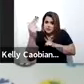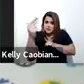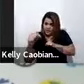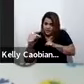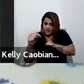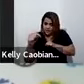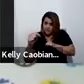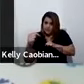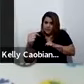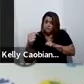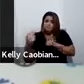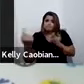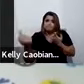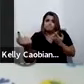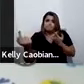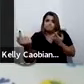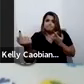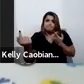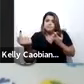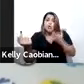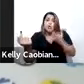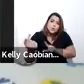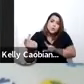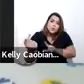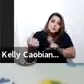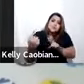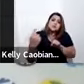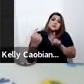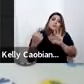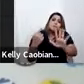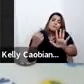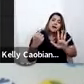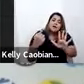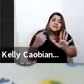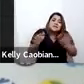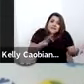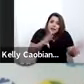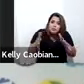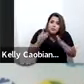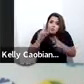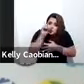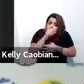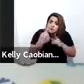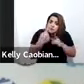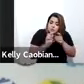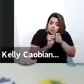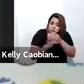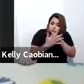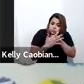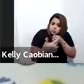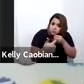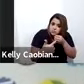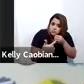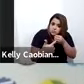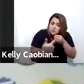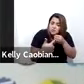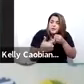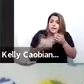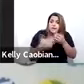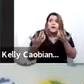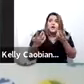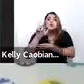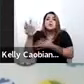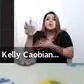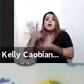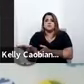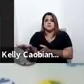já vivida por nós aqui, porque aconteceram pandemias, mas não na história recente que nós tenhamos acompanhado. Vem no